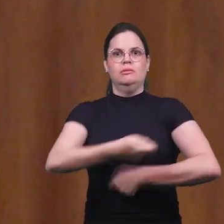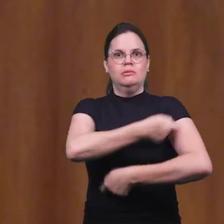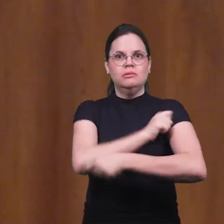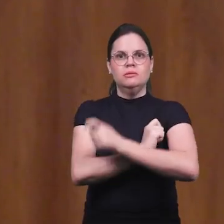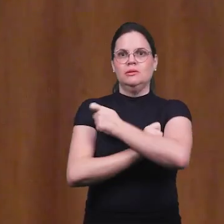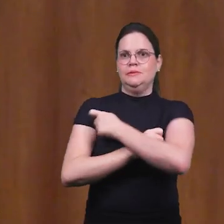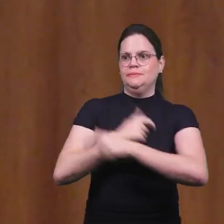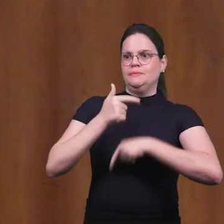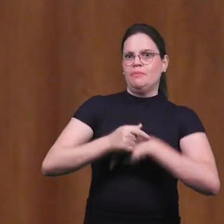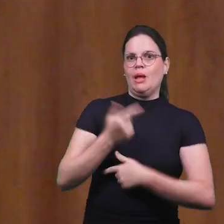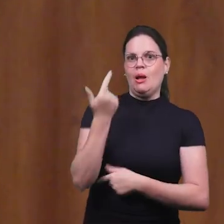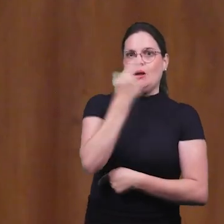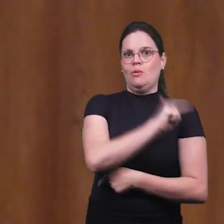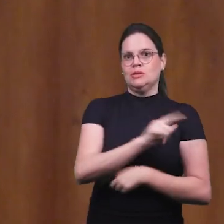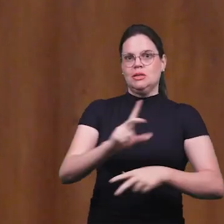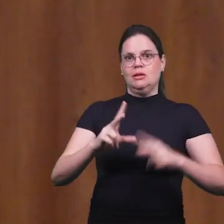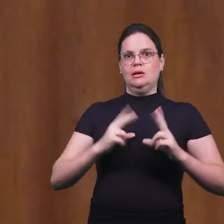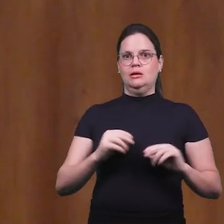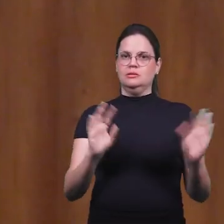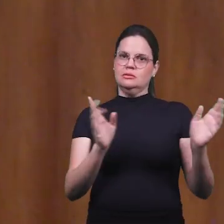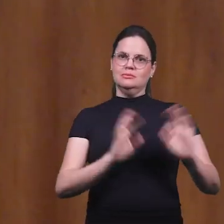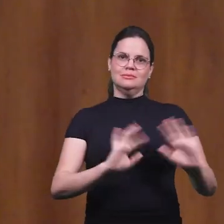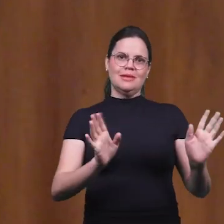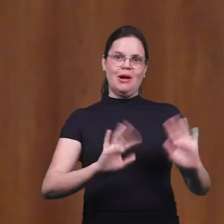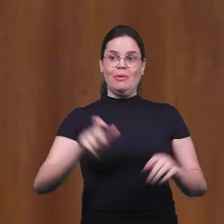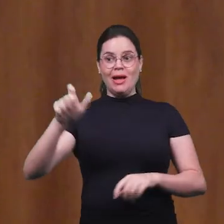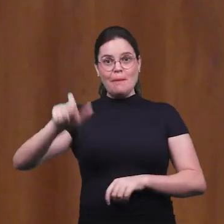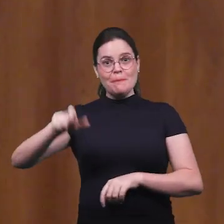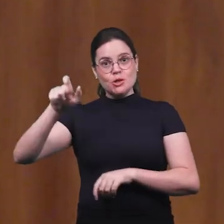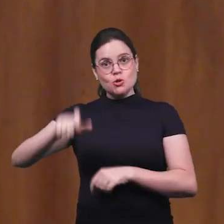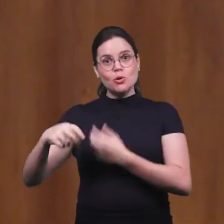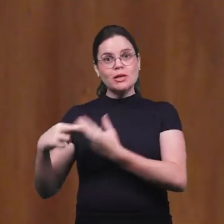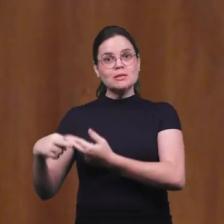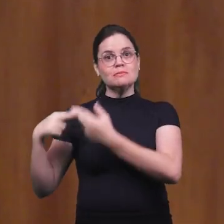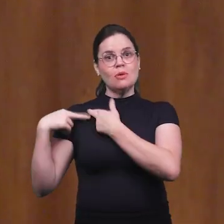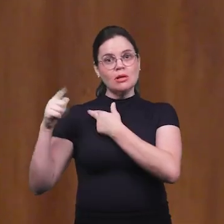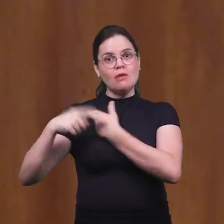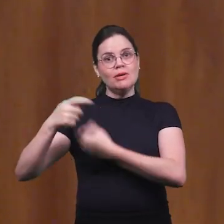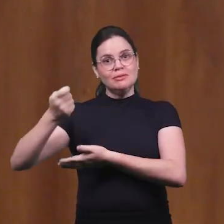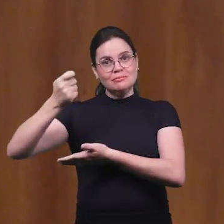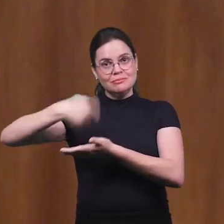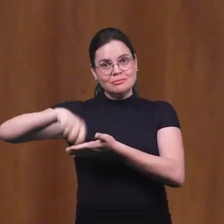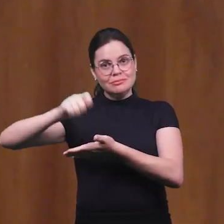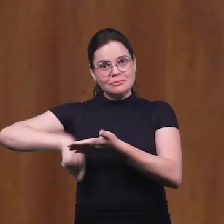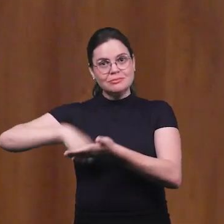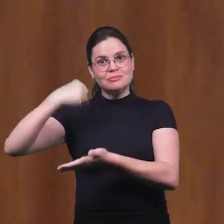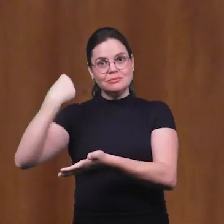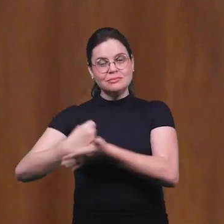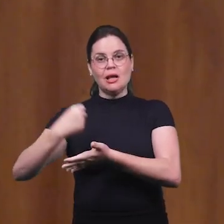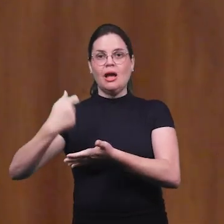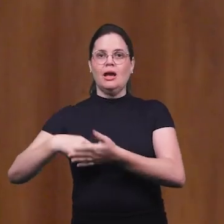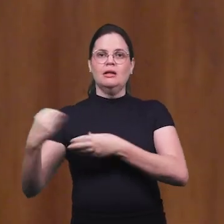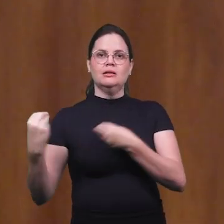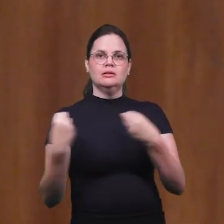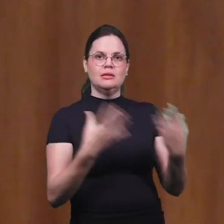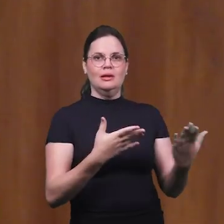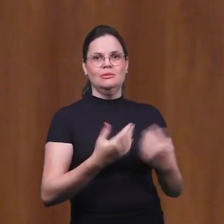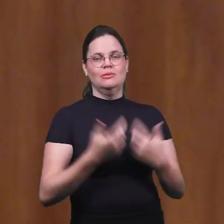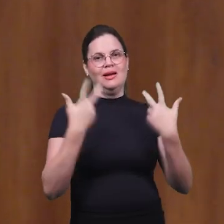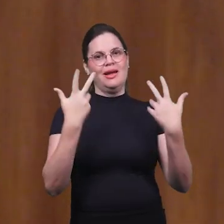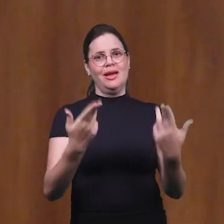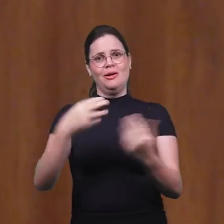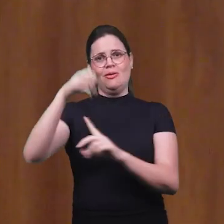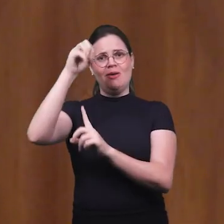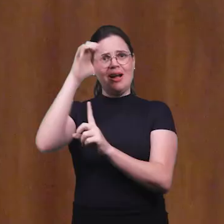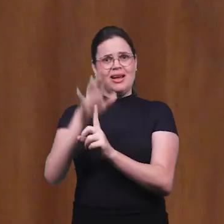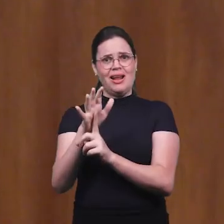daquele herdeiro. Né? Então, assim, a graça que foi imerecida, nós não merecíamos. Exatamente. Essa preciosa graça um dia foi